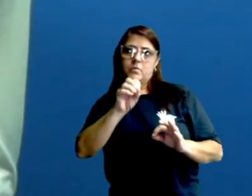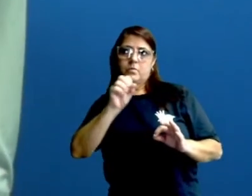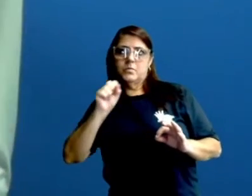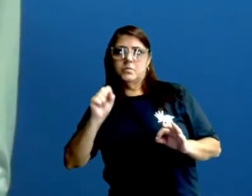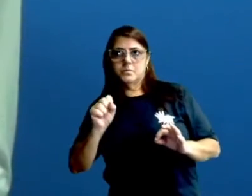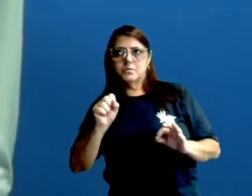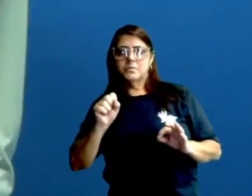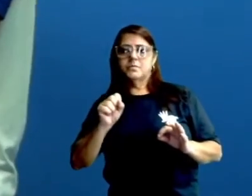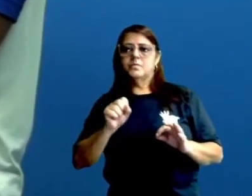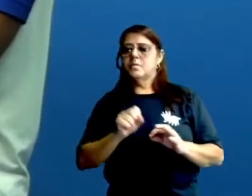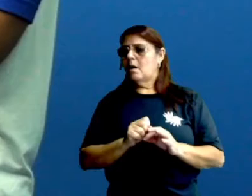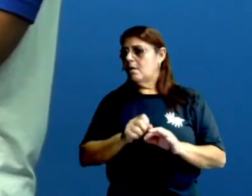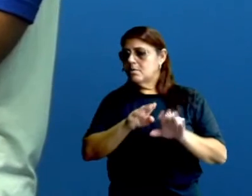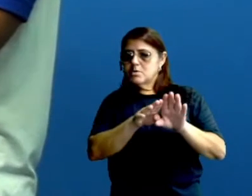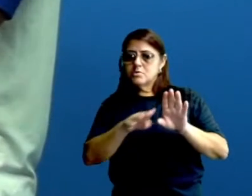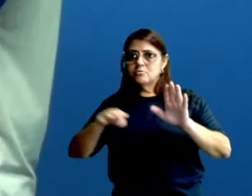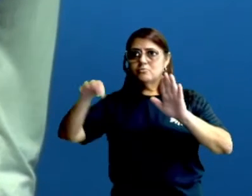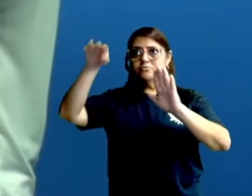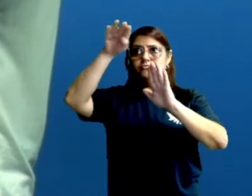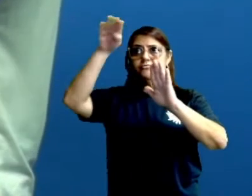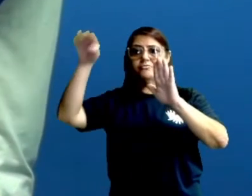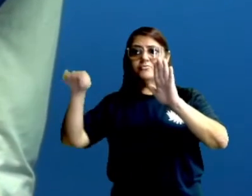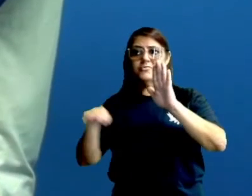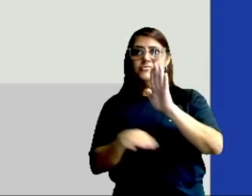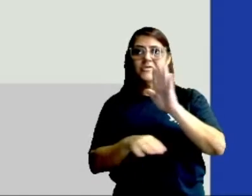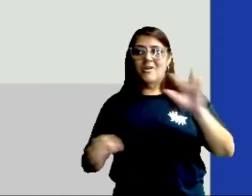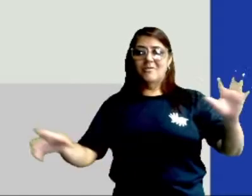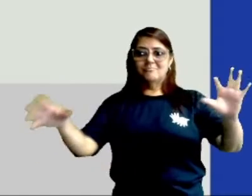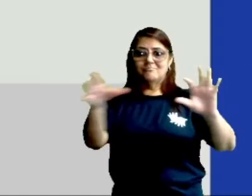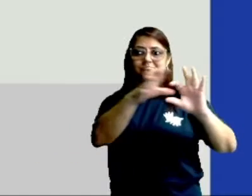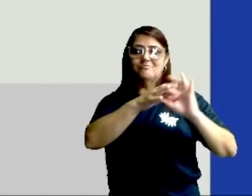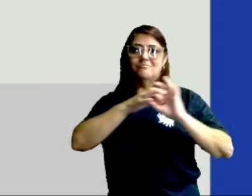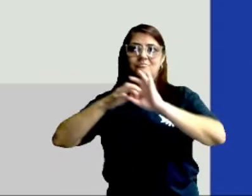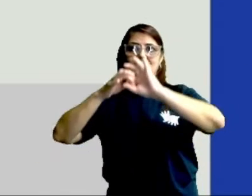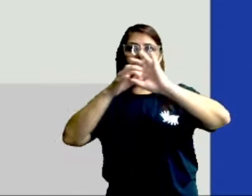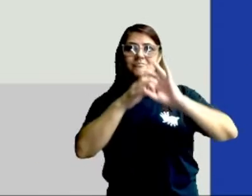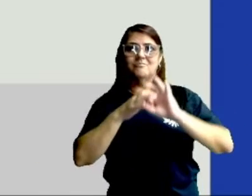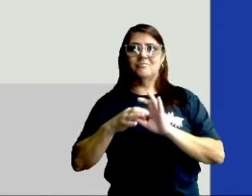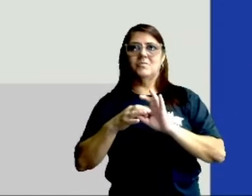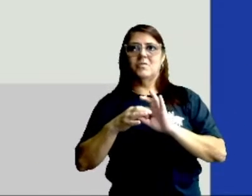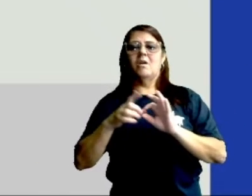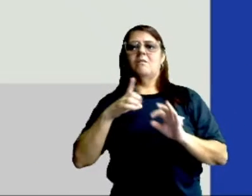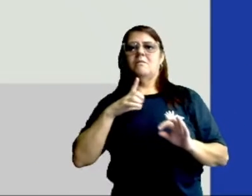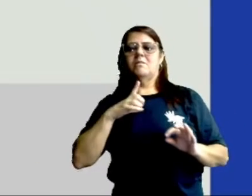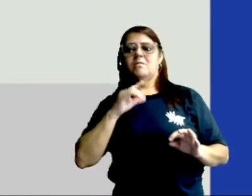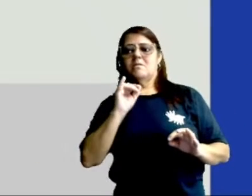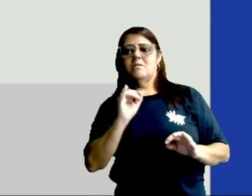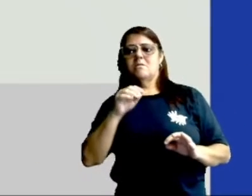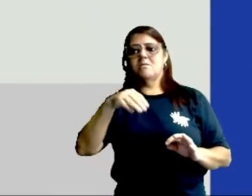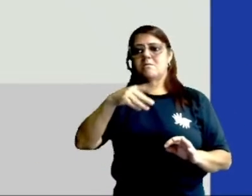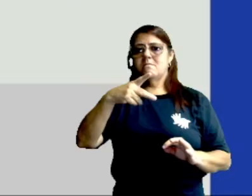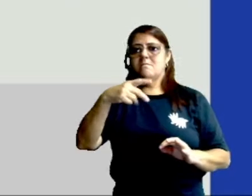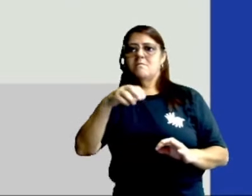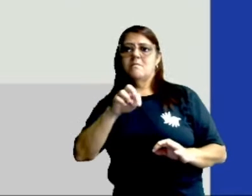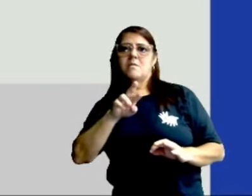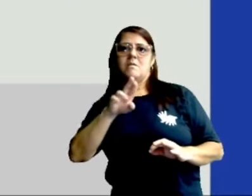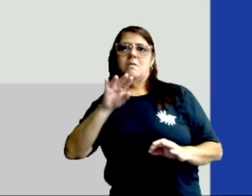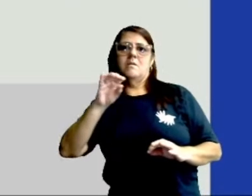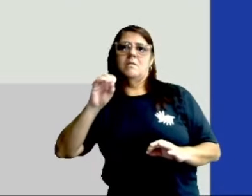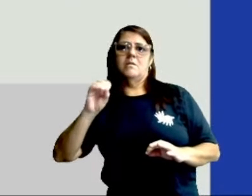e depois desse baixo Egito e esse alto Egito ele vai ser Unificado por Menezes E vai formar o império do Egito